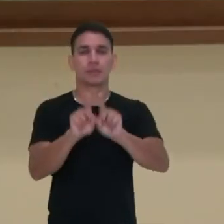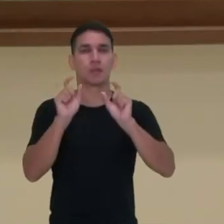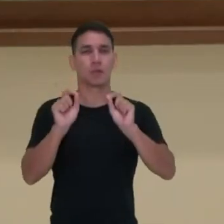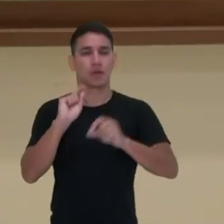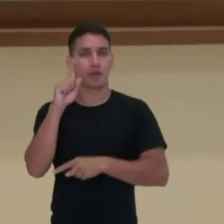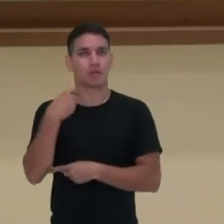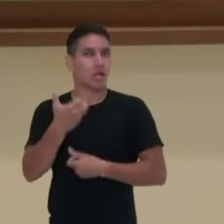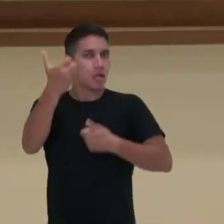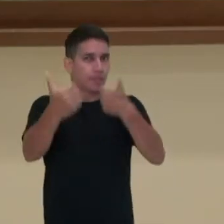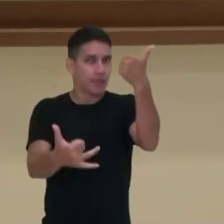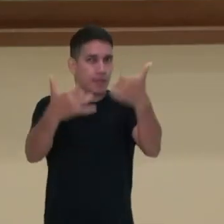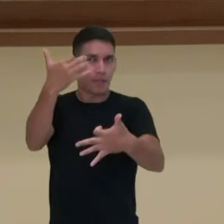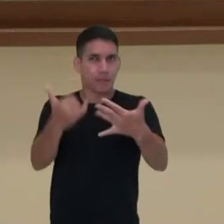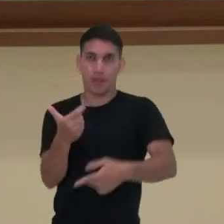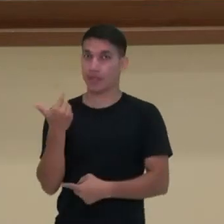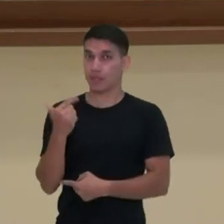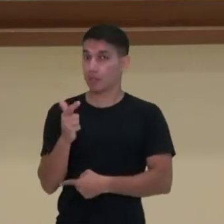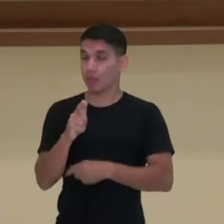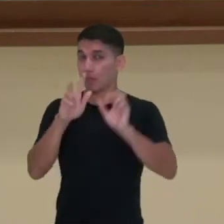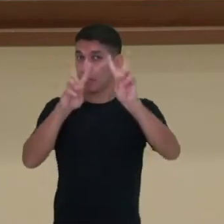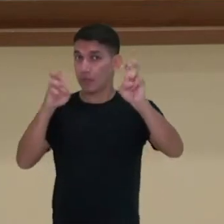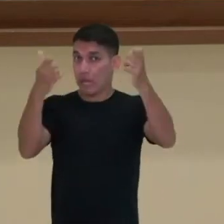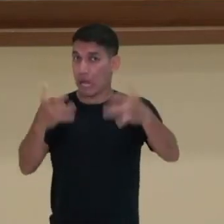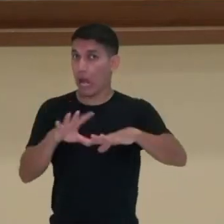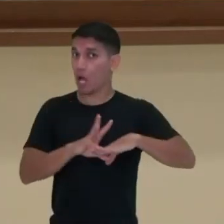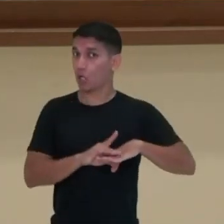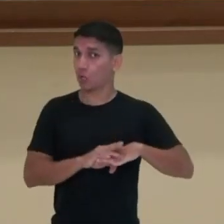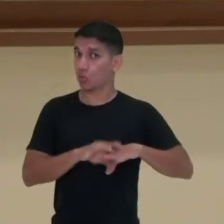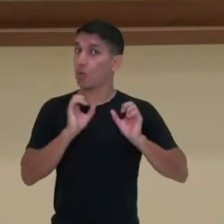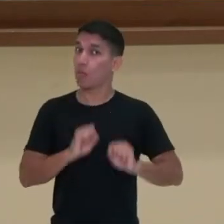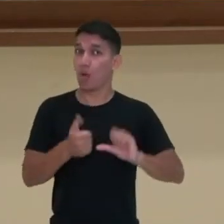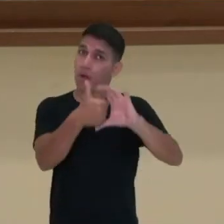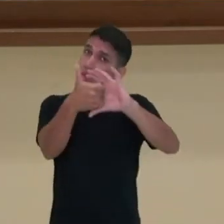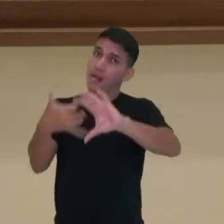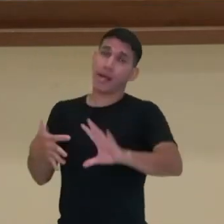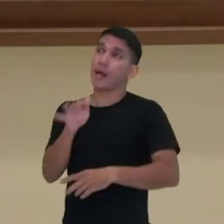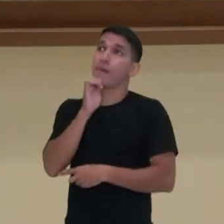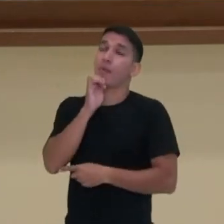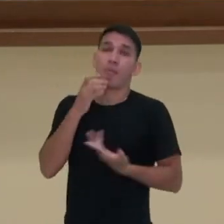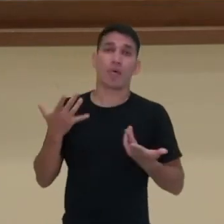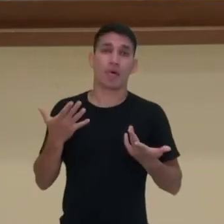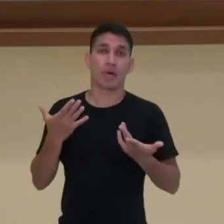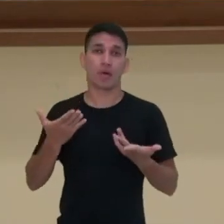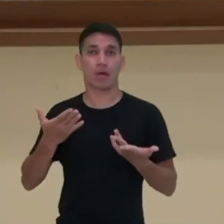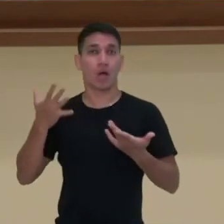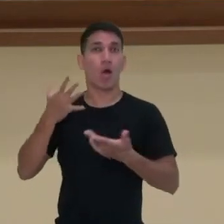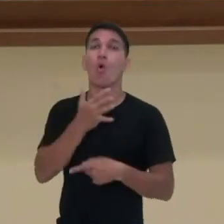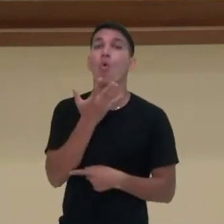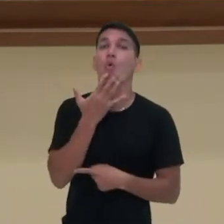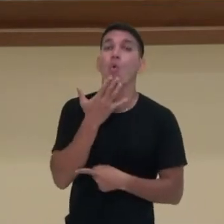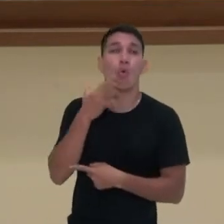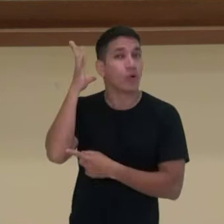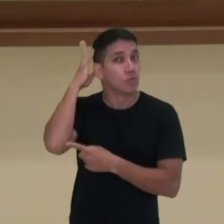estamos falando necessariamente de doenças. A gente pode estar falando de características como cor do